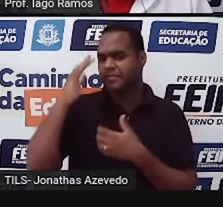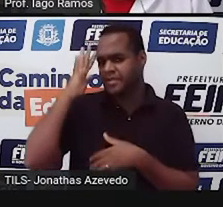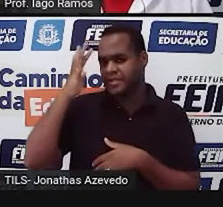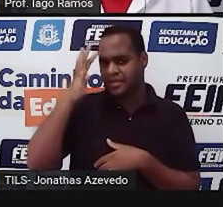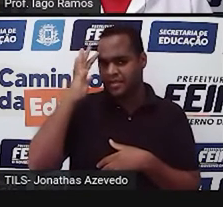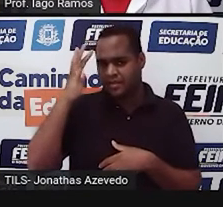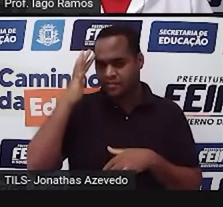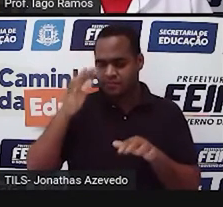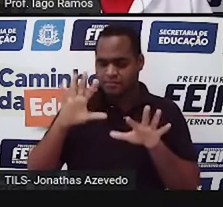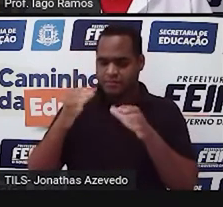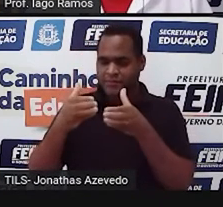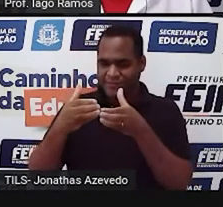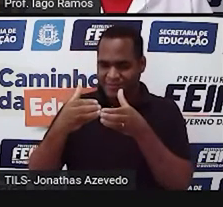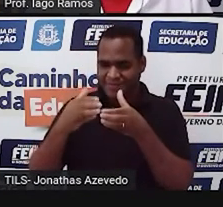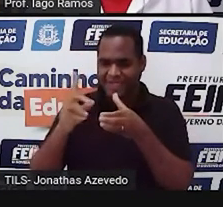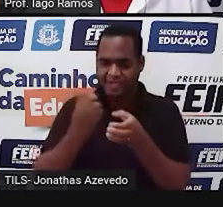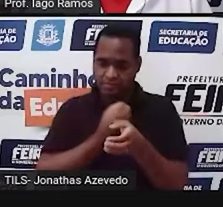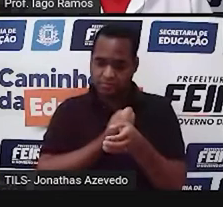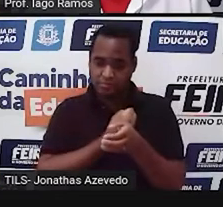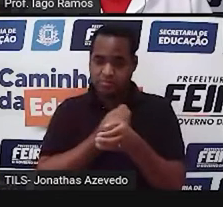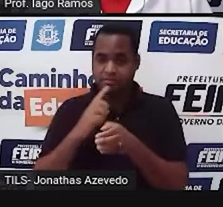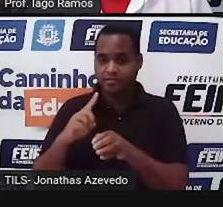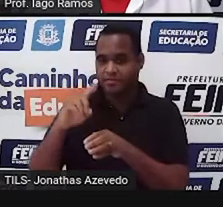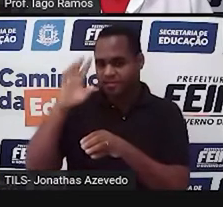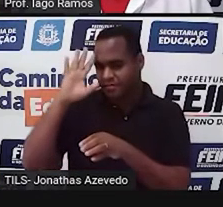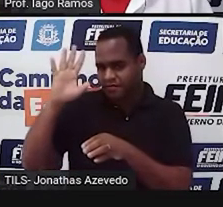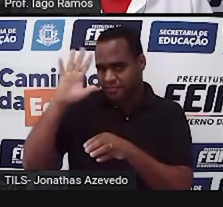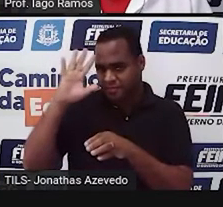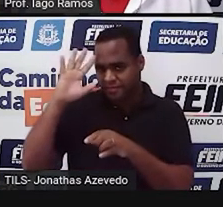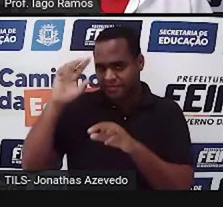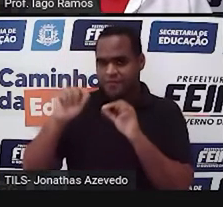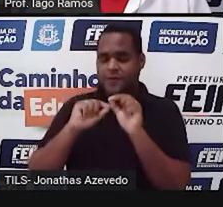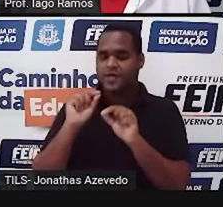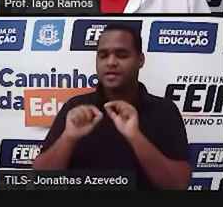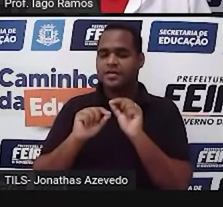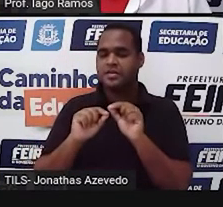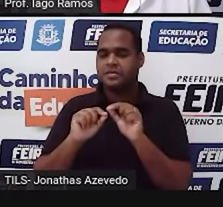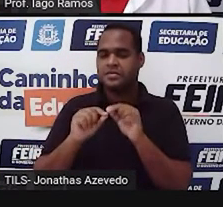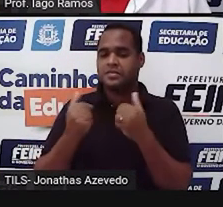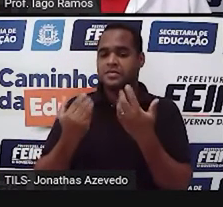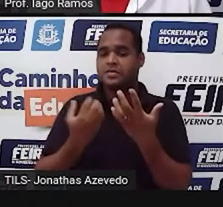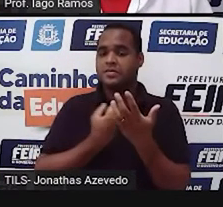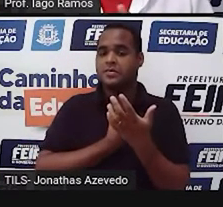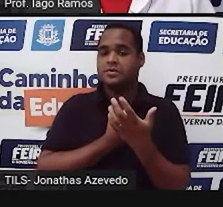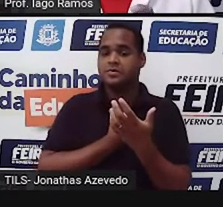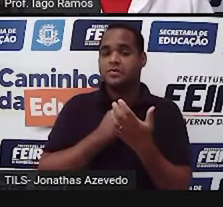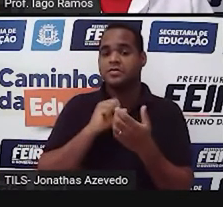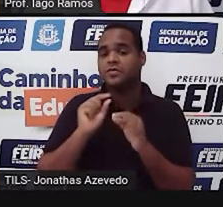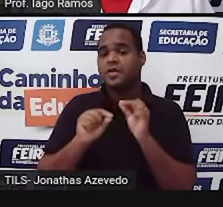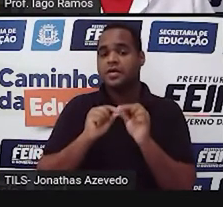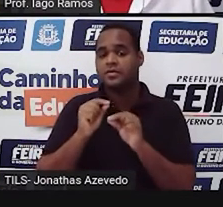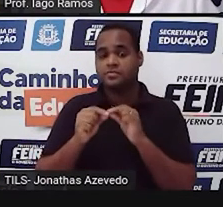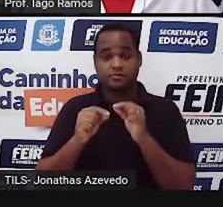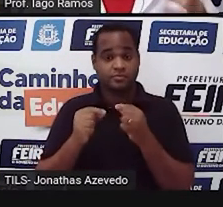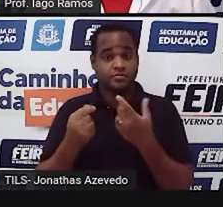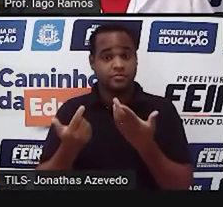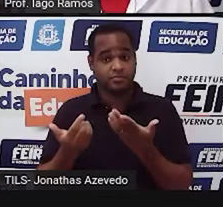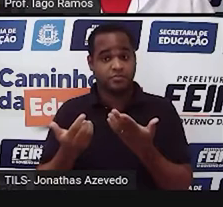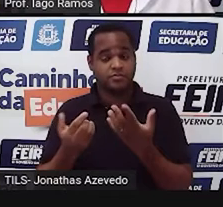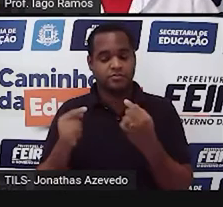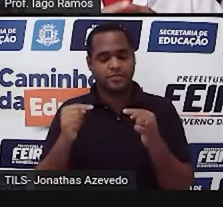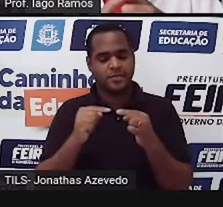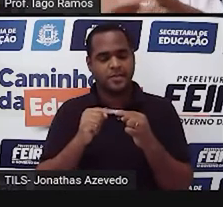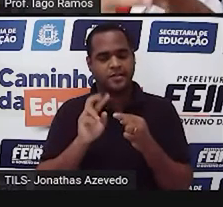conjunto dos números que pensam Como é o nome desse conjunto de números esse conjunto de números